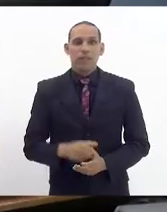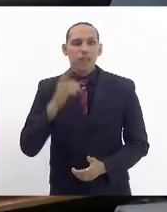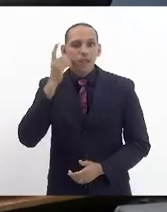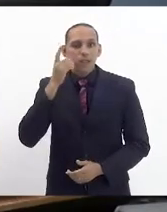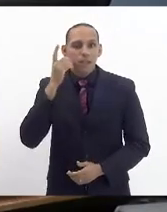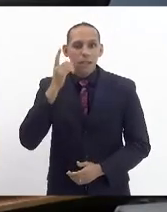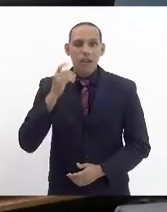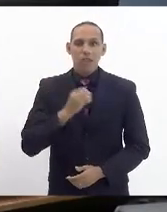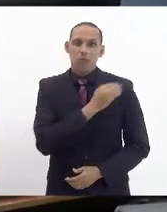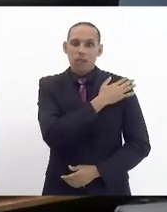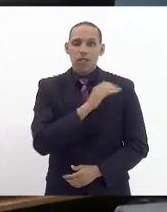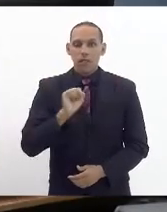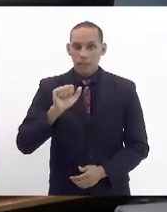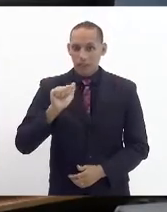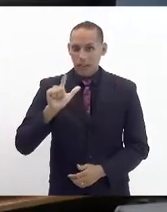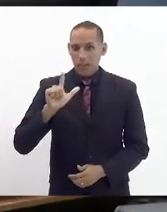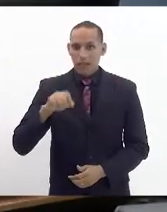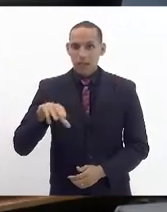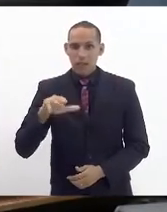Deputado Coronel Salema.